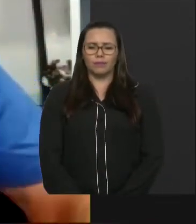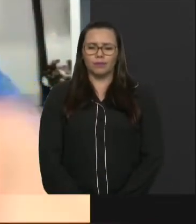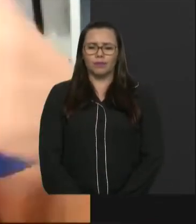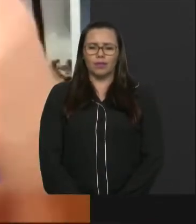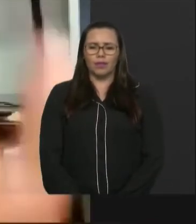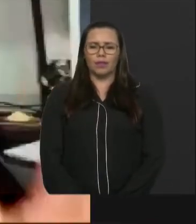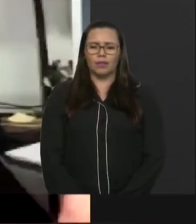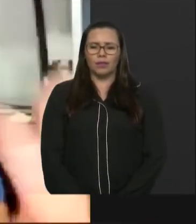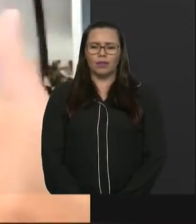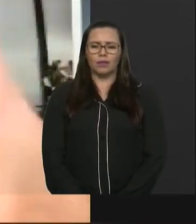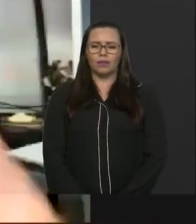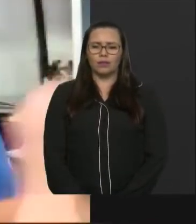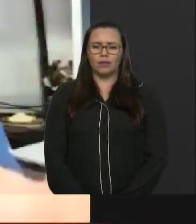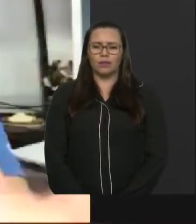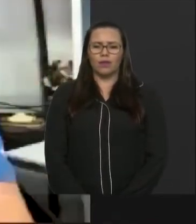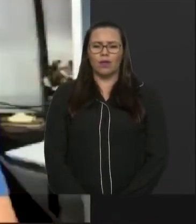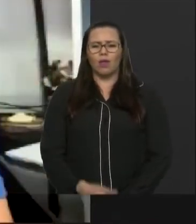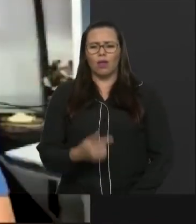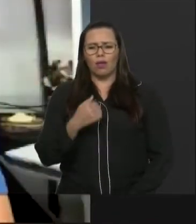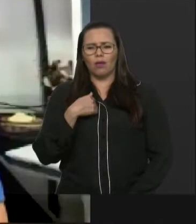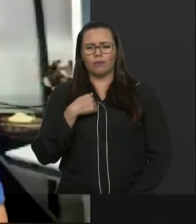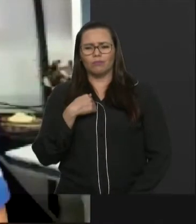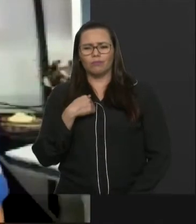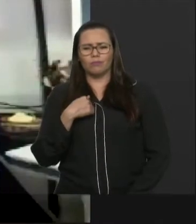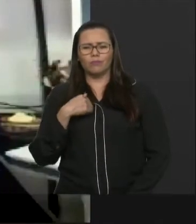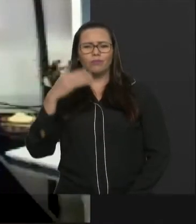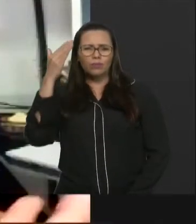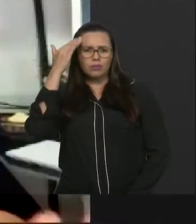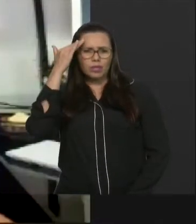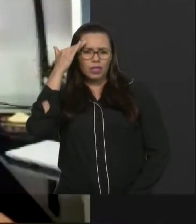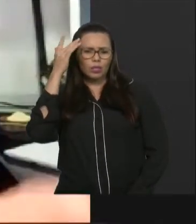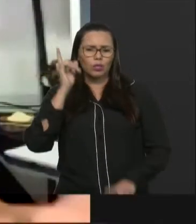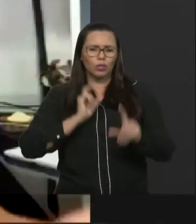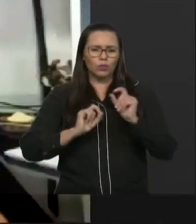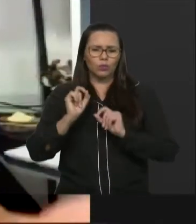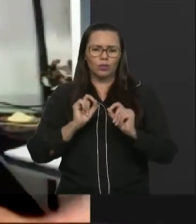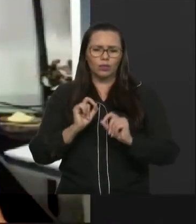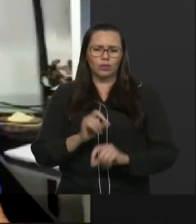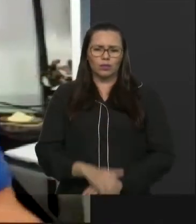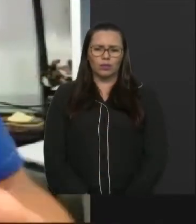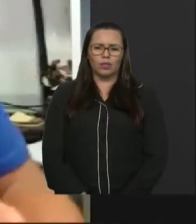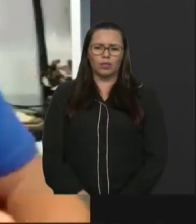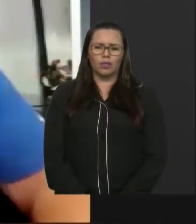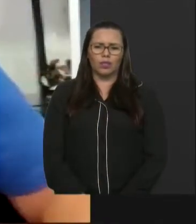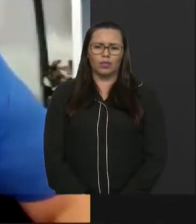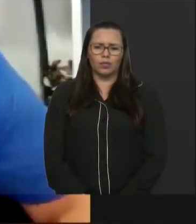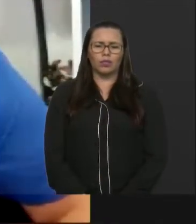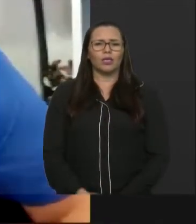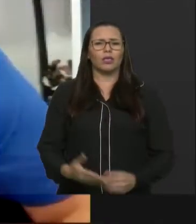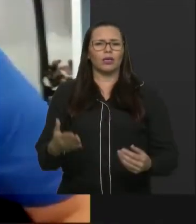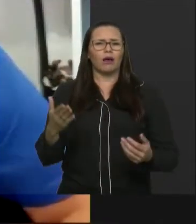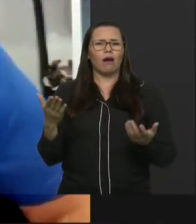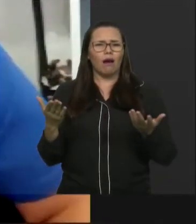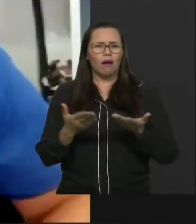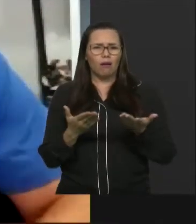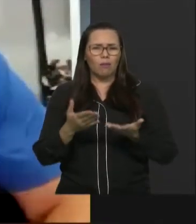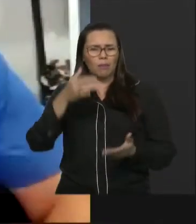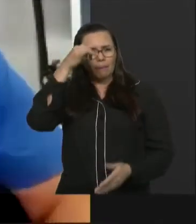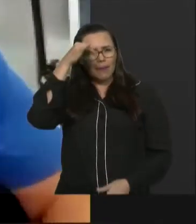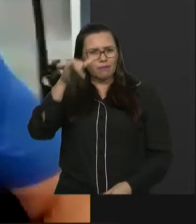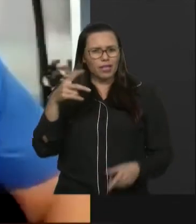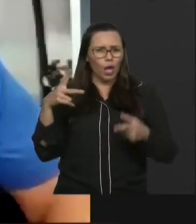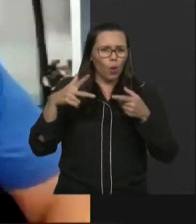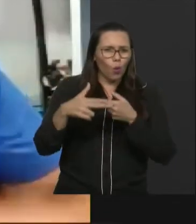ao meu entendimento tecnicista que está havendo agora, com substanciado em cima de um regimento, ele vai